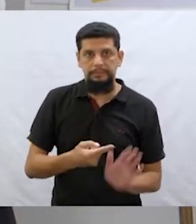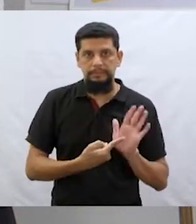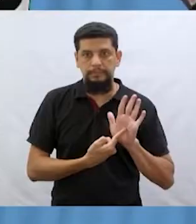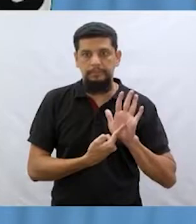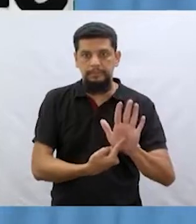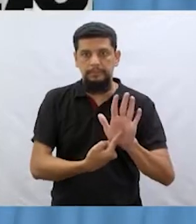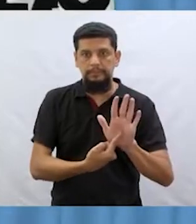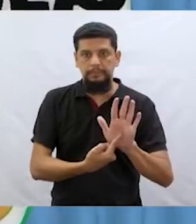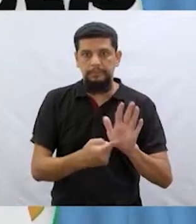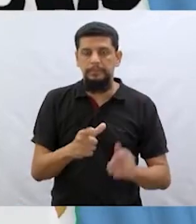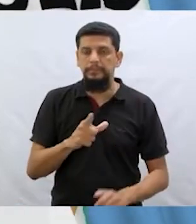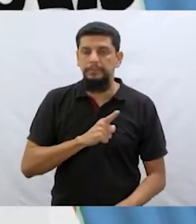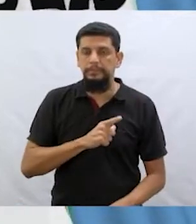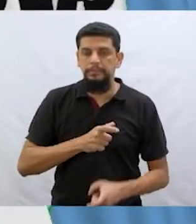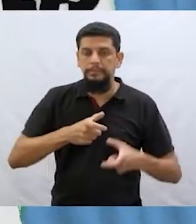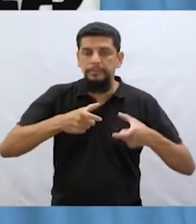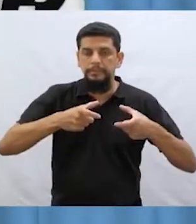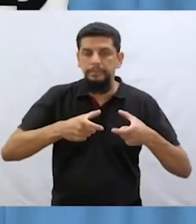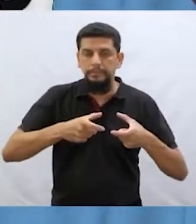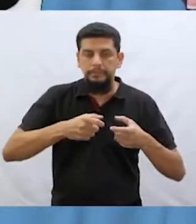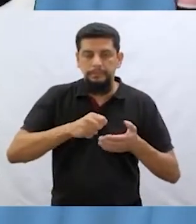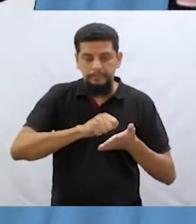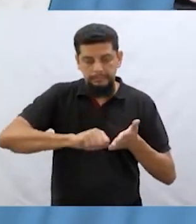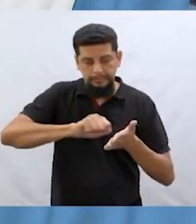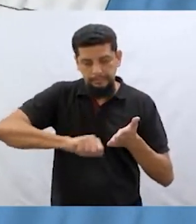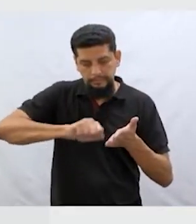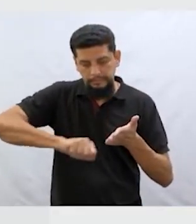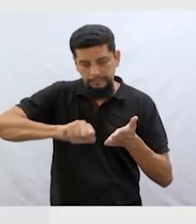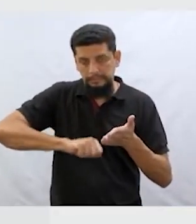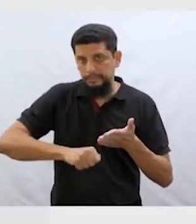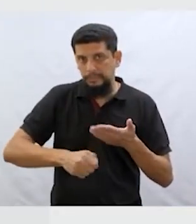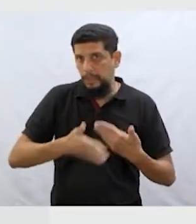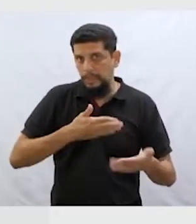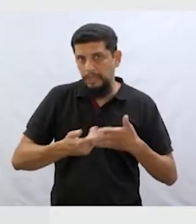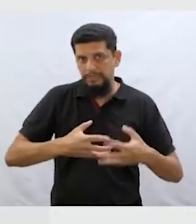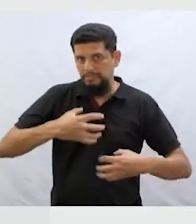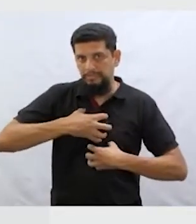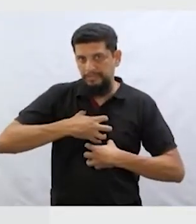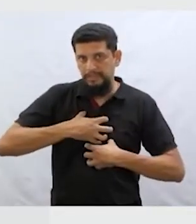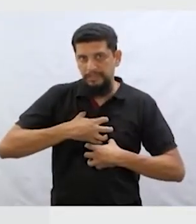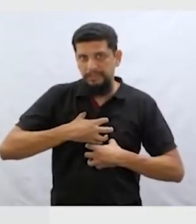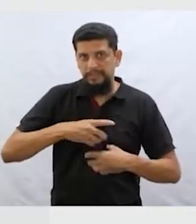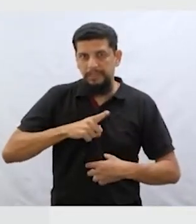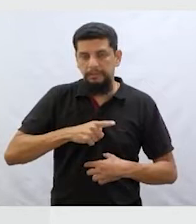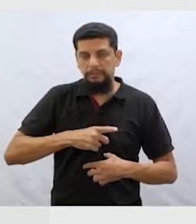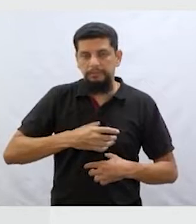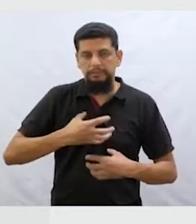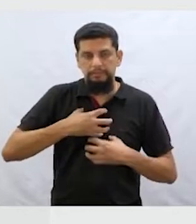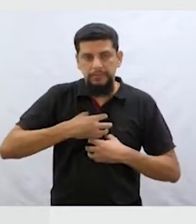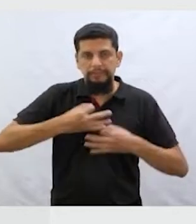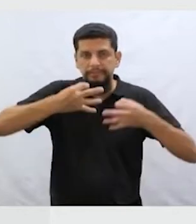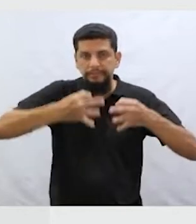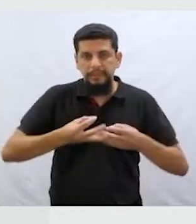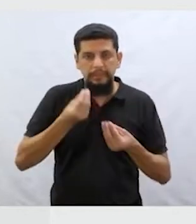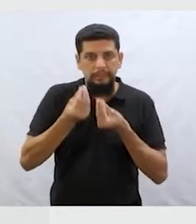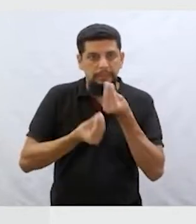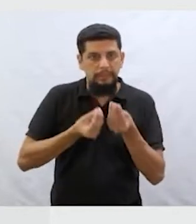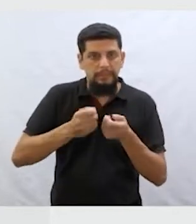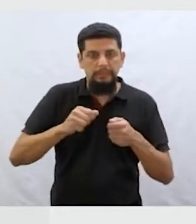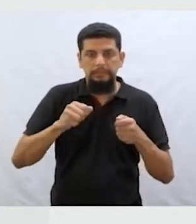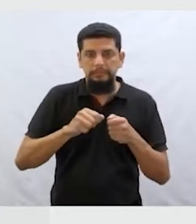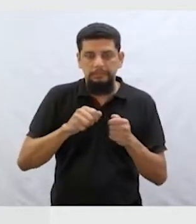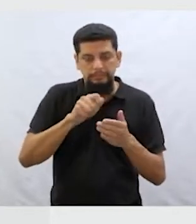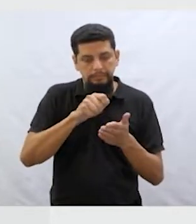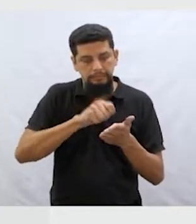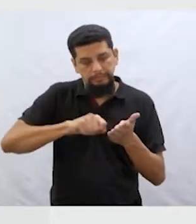mostrando que o V também tem um jeito certinho de escrever. Não é de qualquer jeito, tem um jeito correto. Veja na tela como